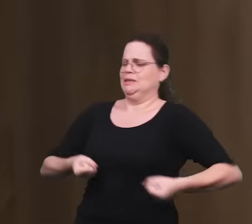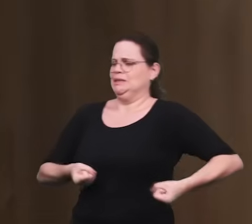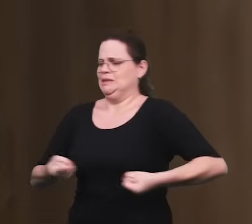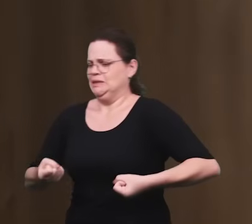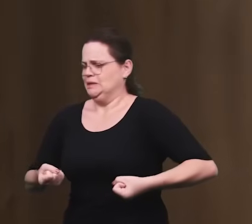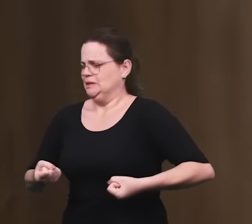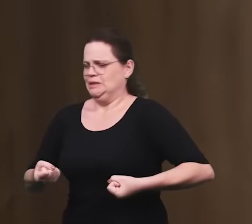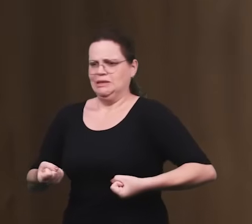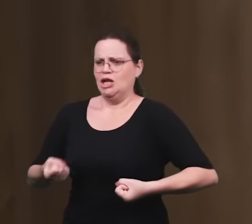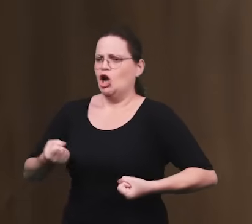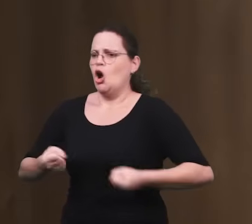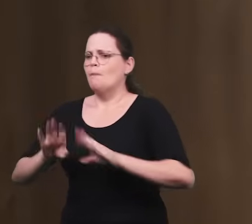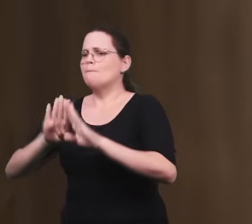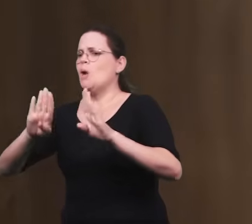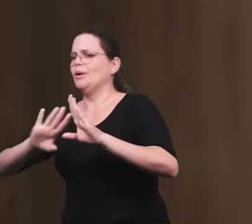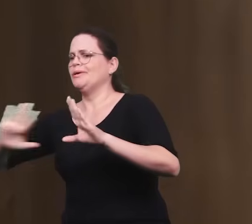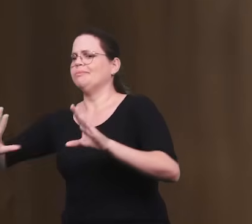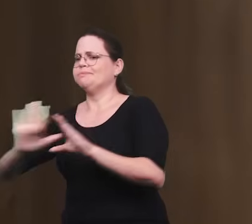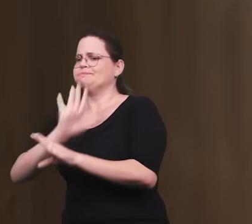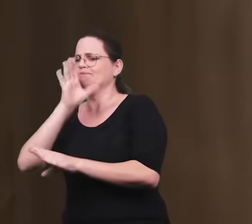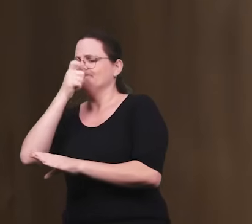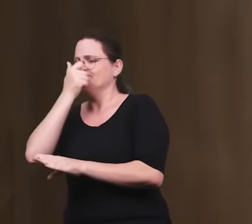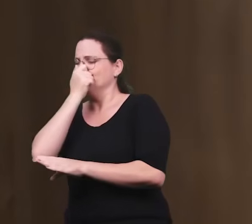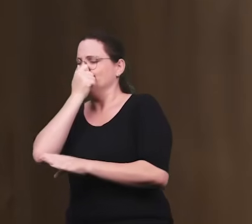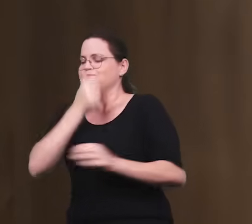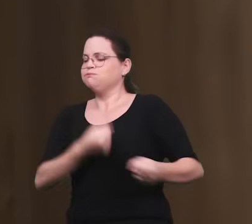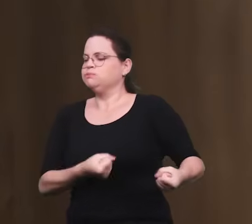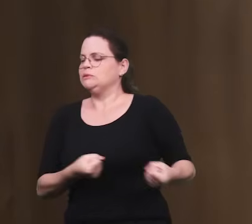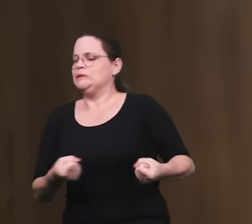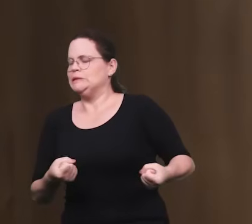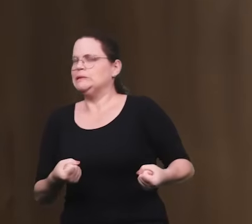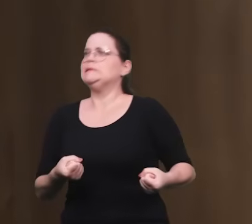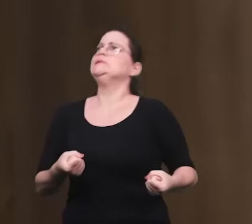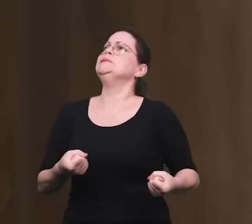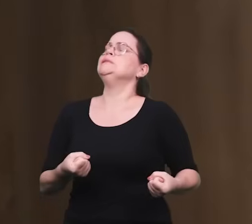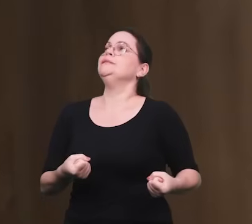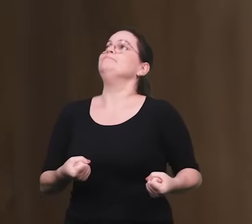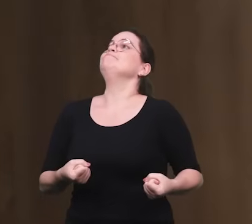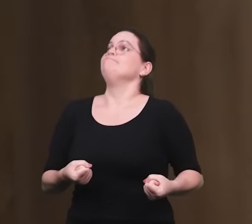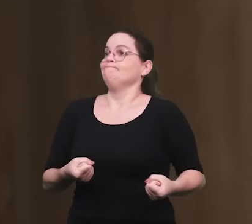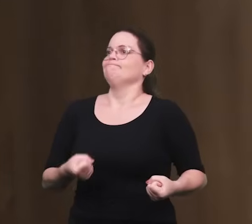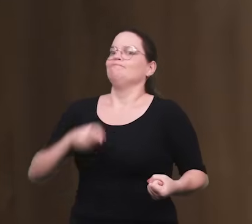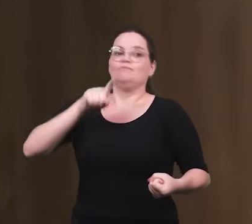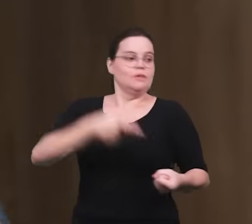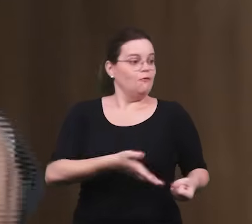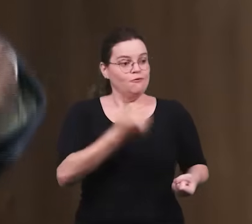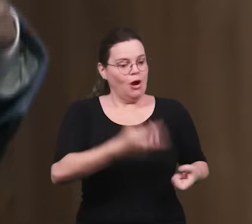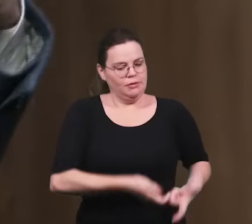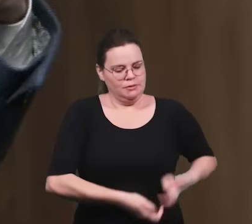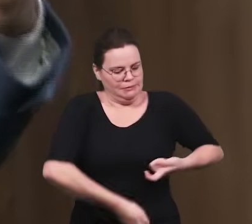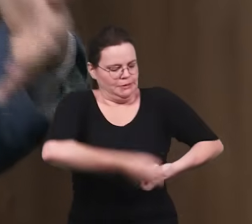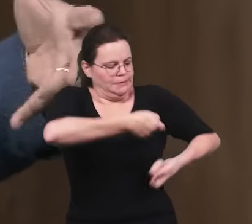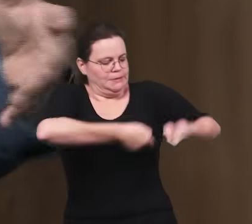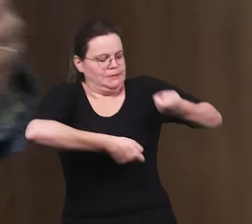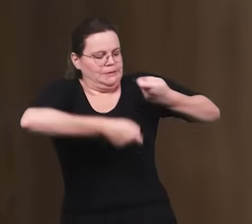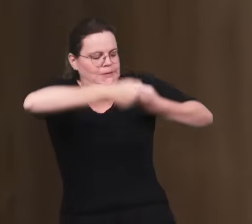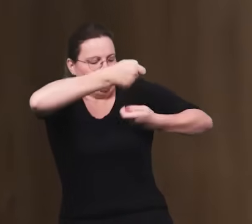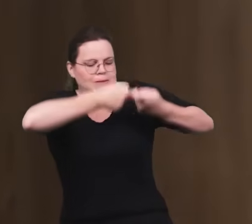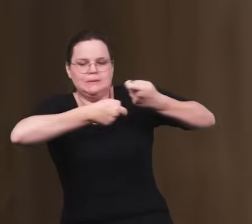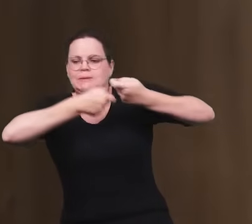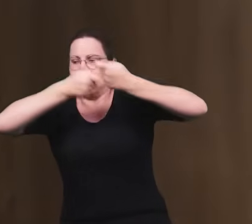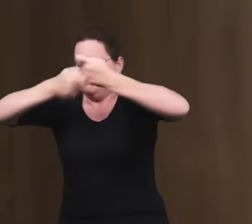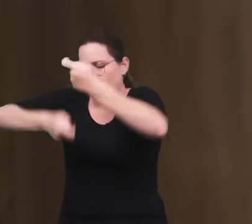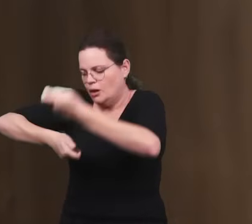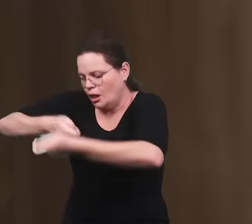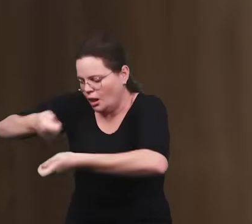para o telhado, abriram o telhado e ele desceu até onde Jesus estava. E Jesus então opera ali